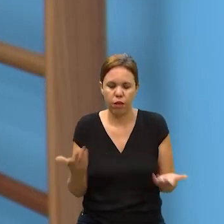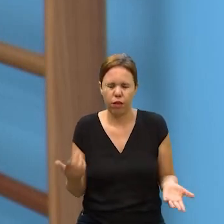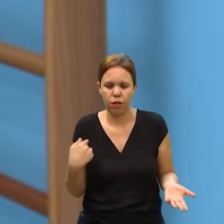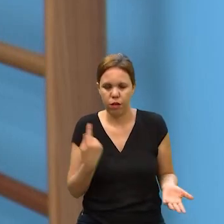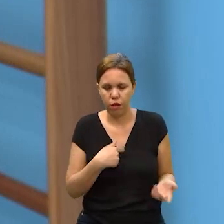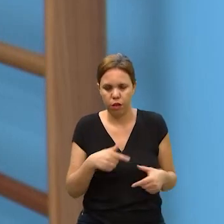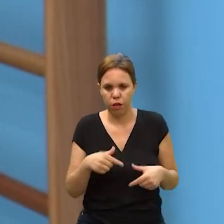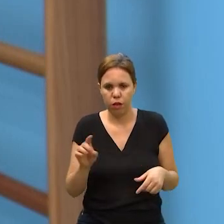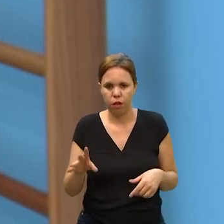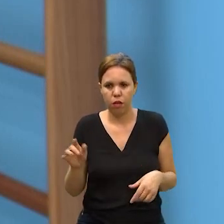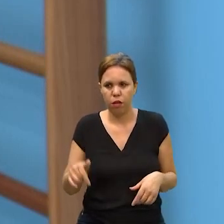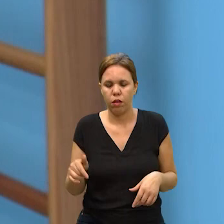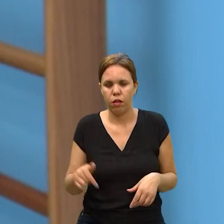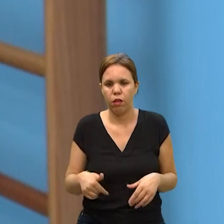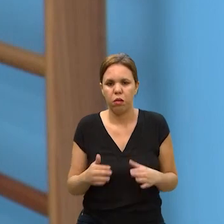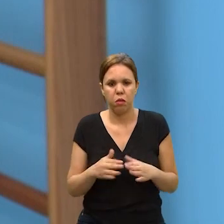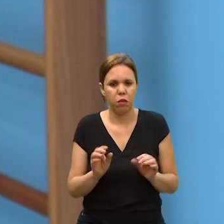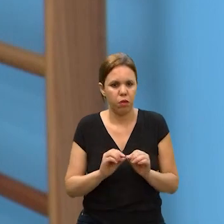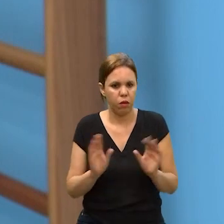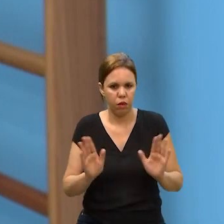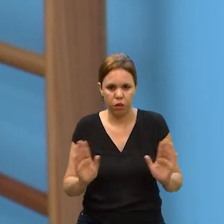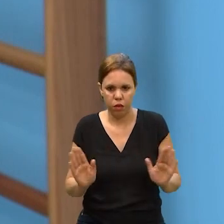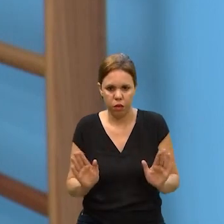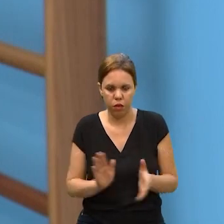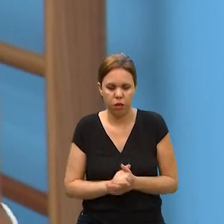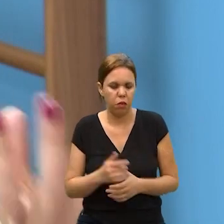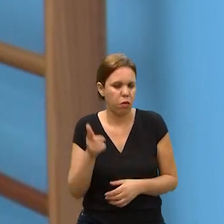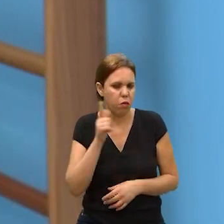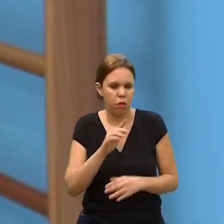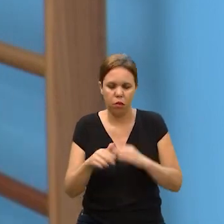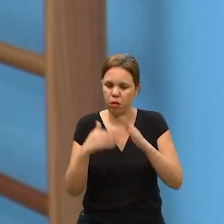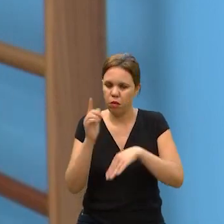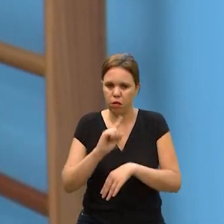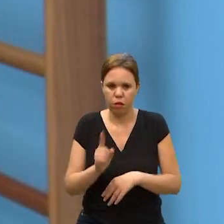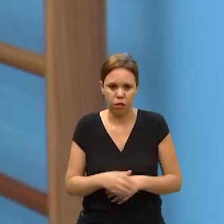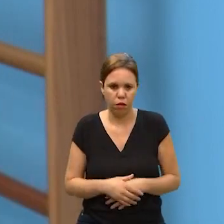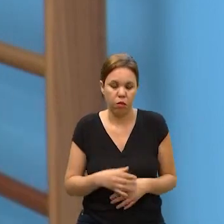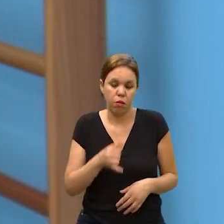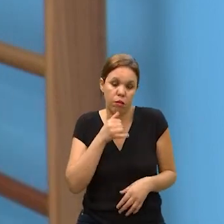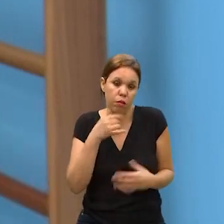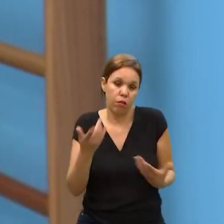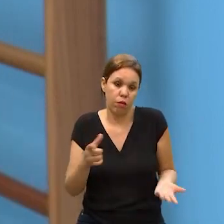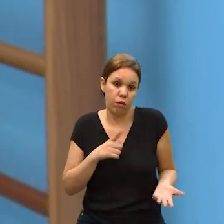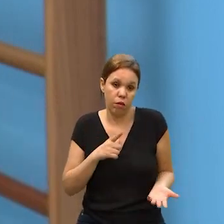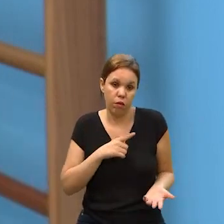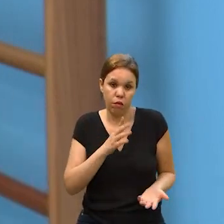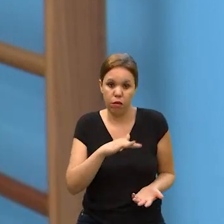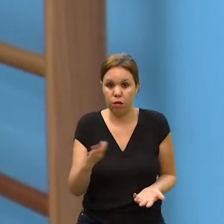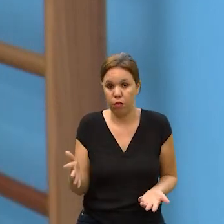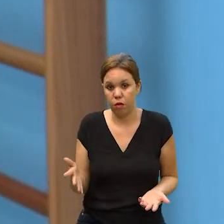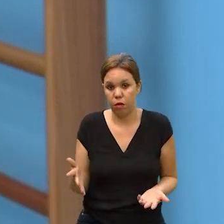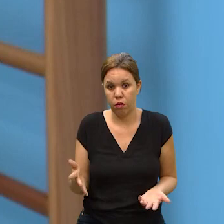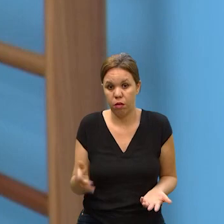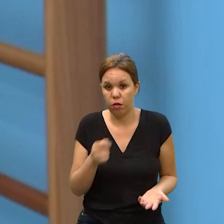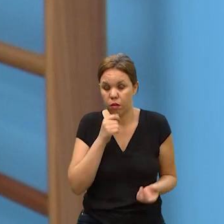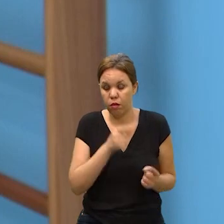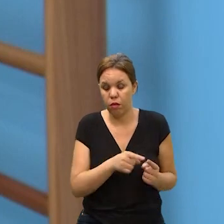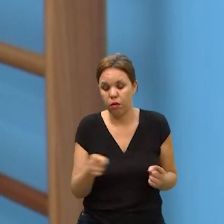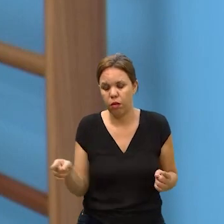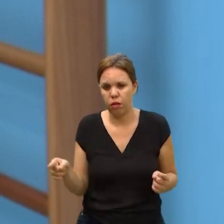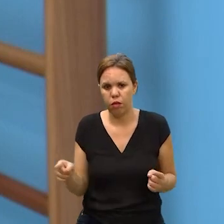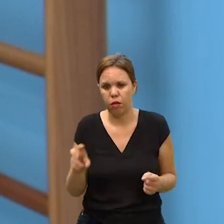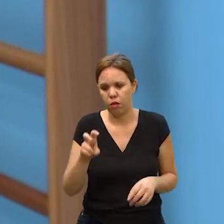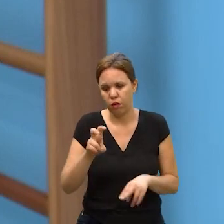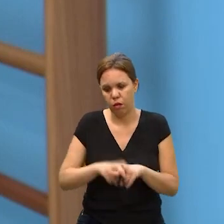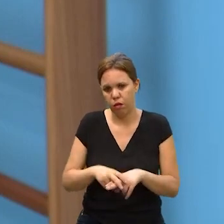casa, né? Porque assim, se a gente trabalhar só aqui e em casa não foi trabalhado, a gente não consegue evoluir. Então, por exemplo, eu tenho crianças que